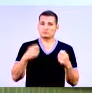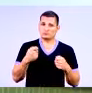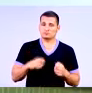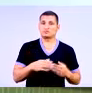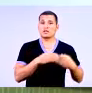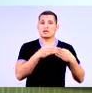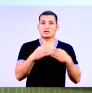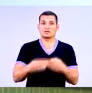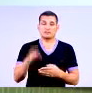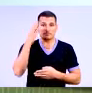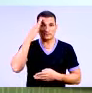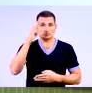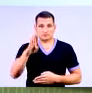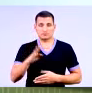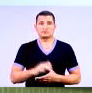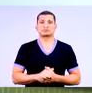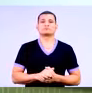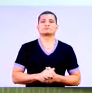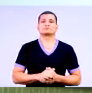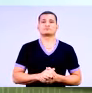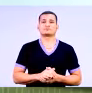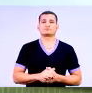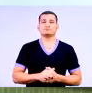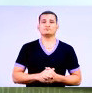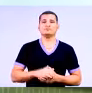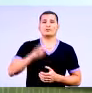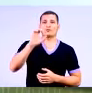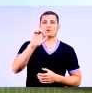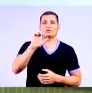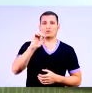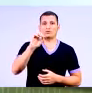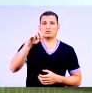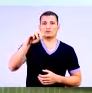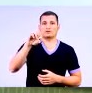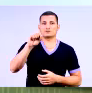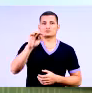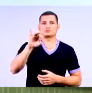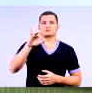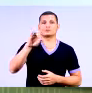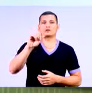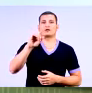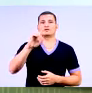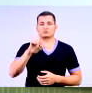os princípios, buscar os princípios, como a honestidade,